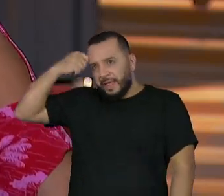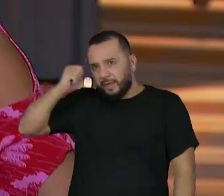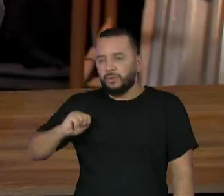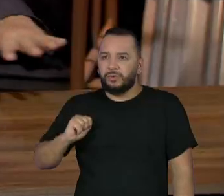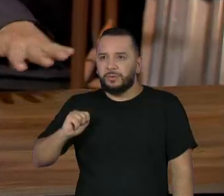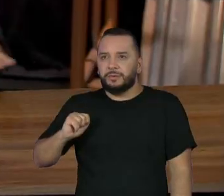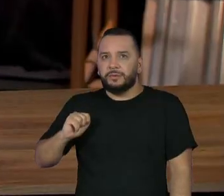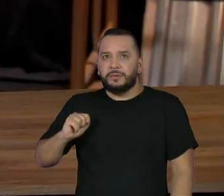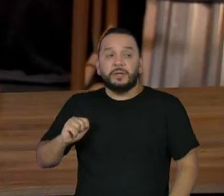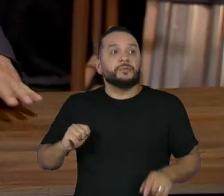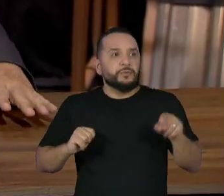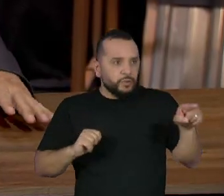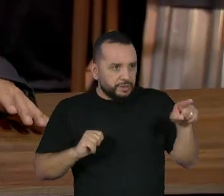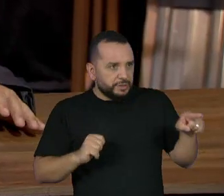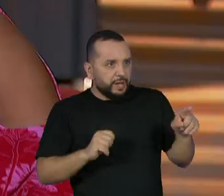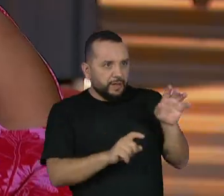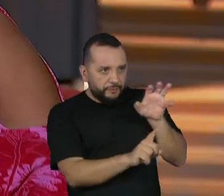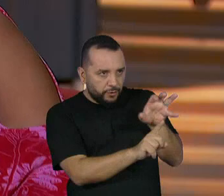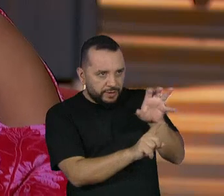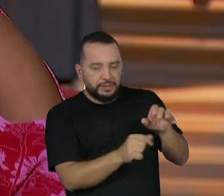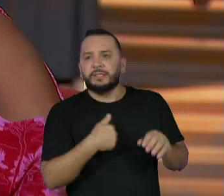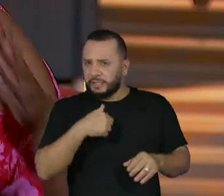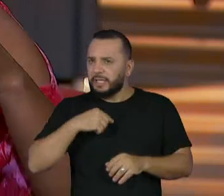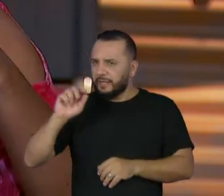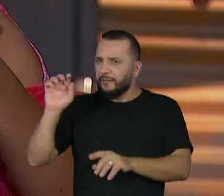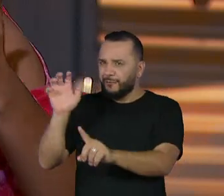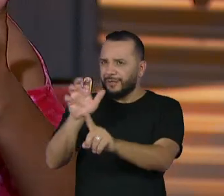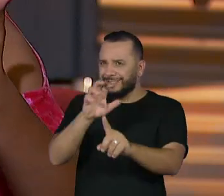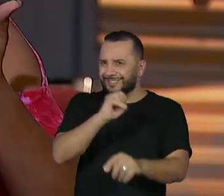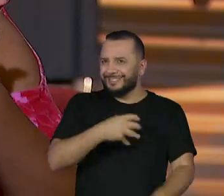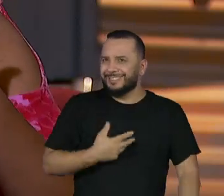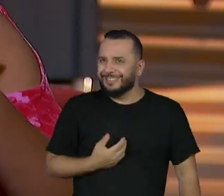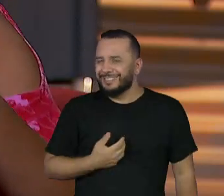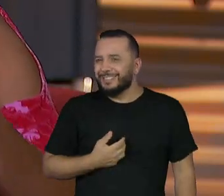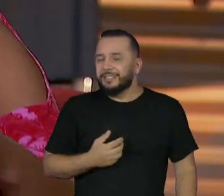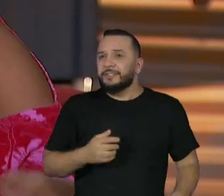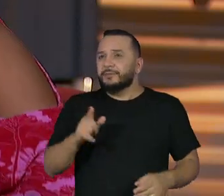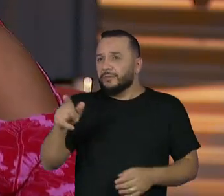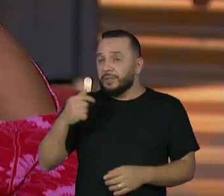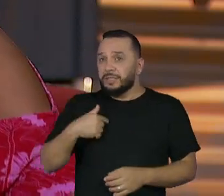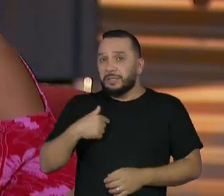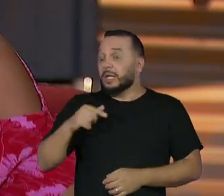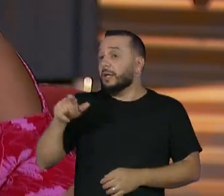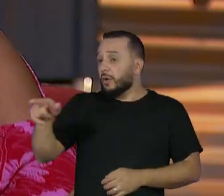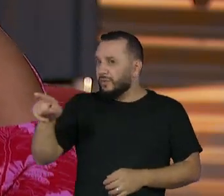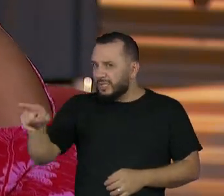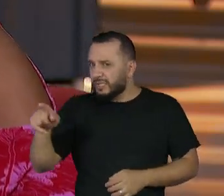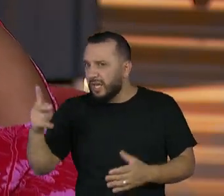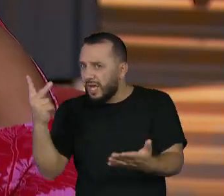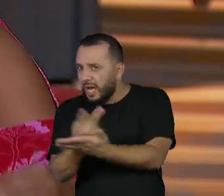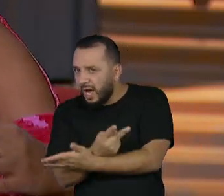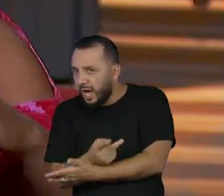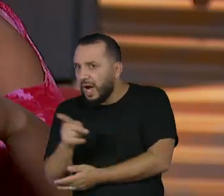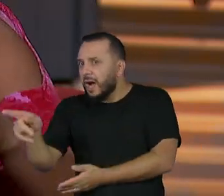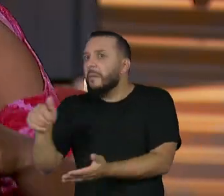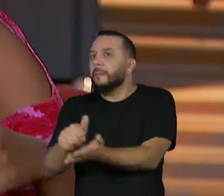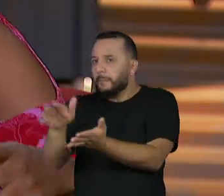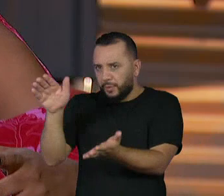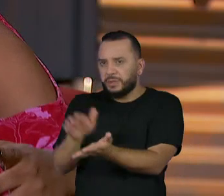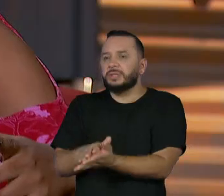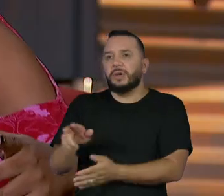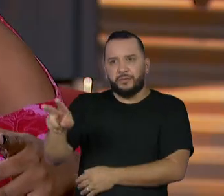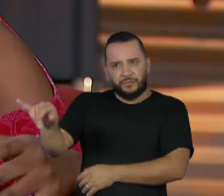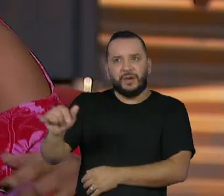Você mexe lá na base. Você mexe na base. Porque aí você vai construindo portarias que, olha, se você fizer alguma coisa fora